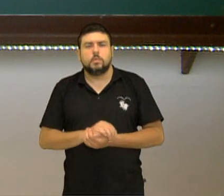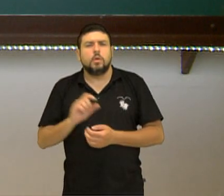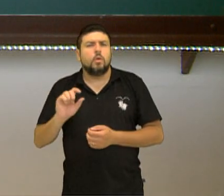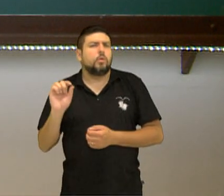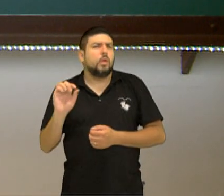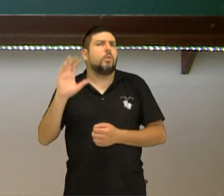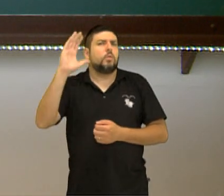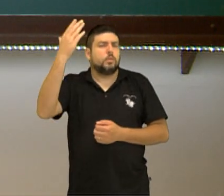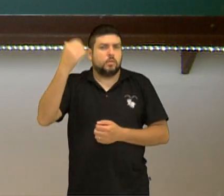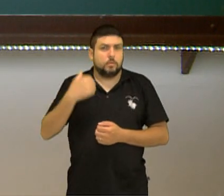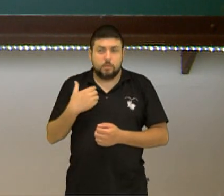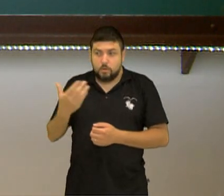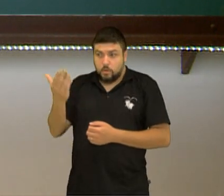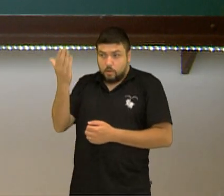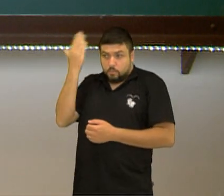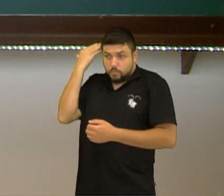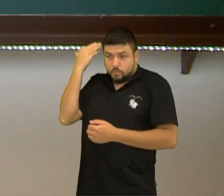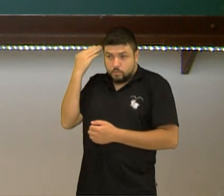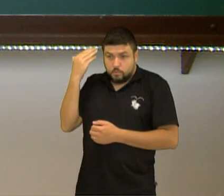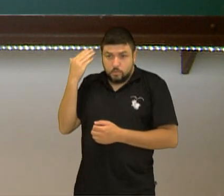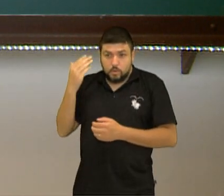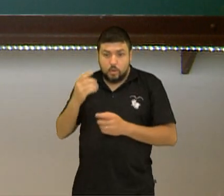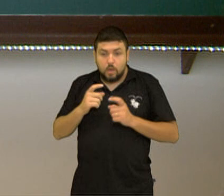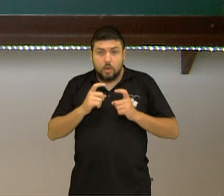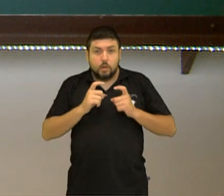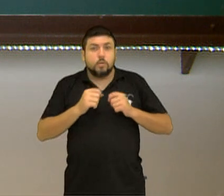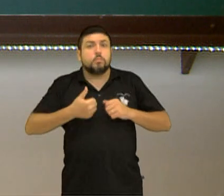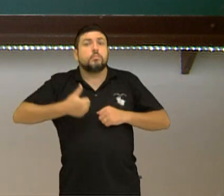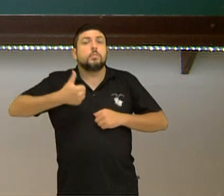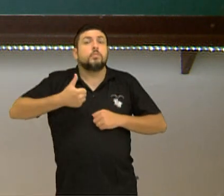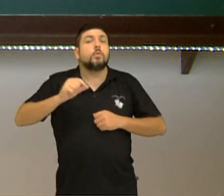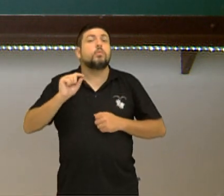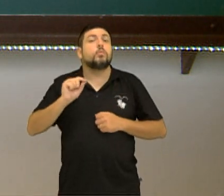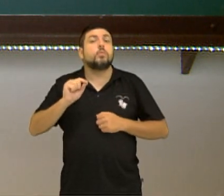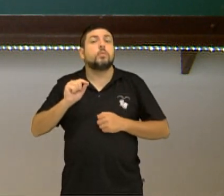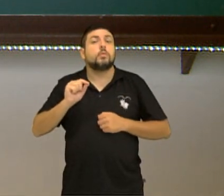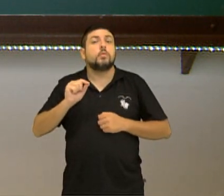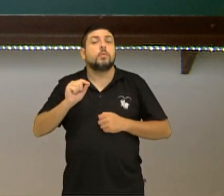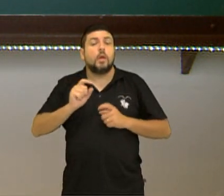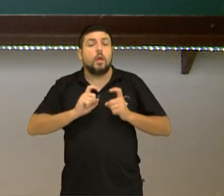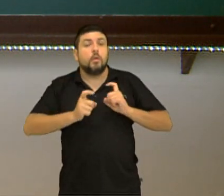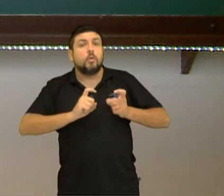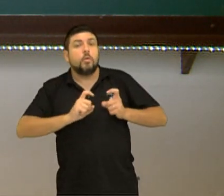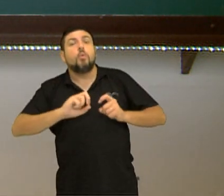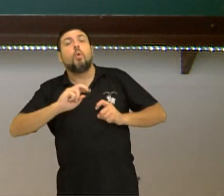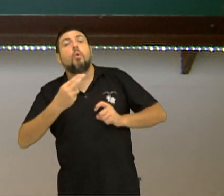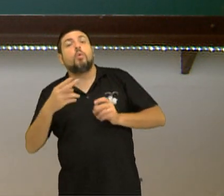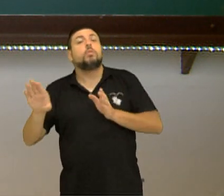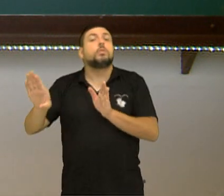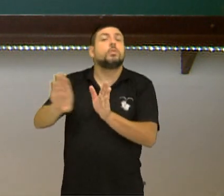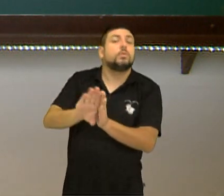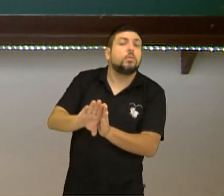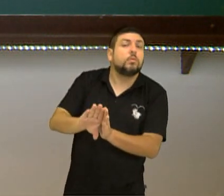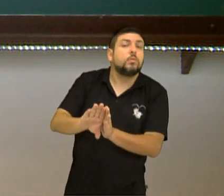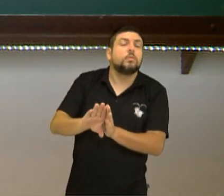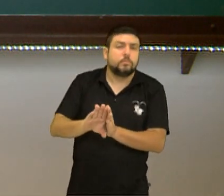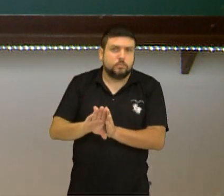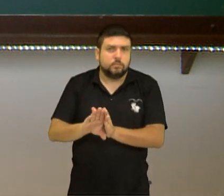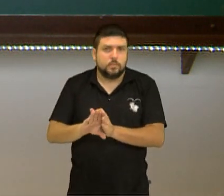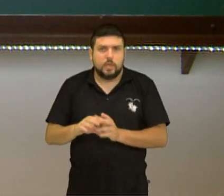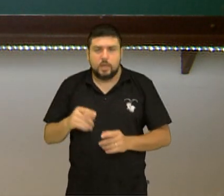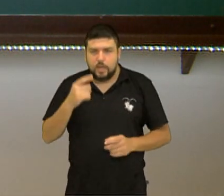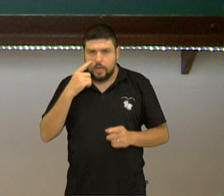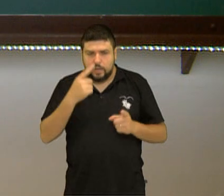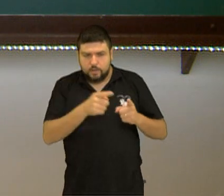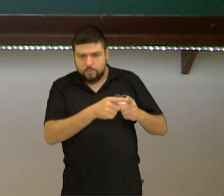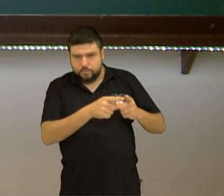Ele chegou primeiro ou a reunião aconteceu primeiro? De acordo com a linha que nós temos aqui, nós podemos ver nitidamente